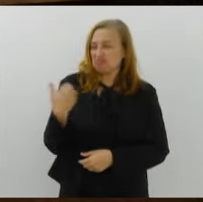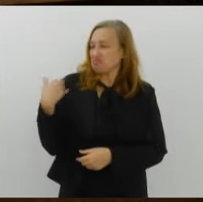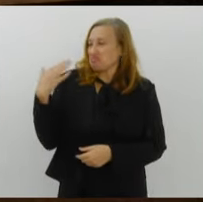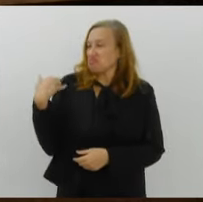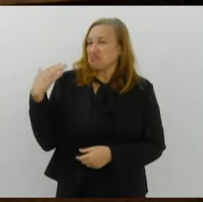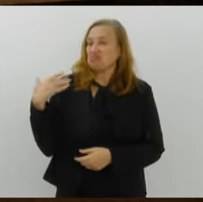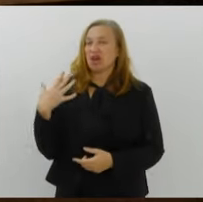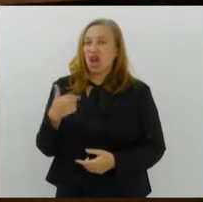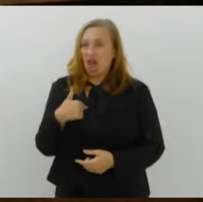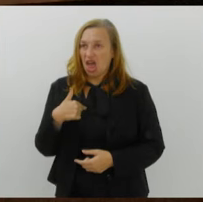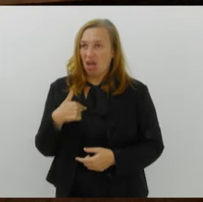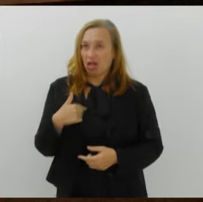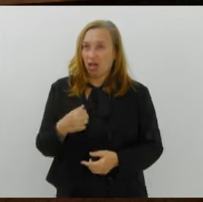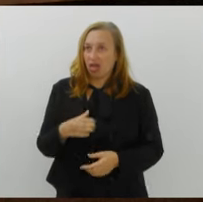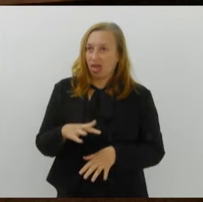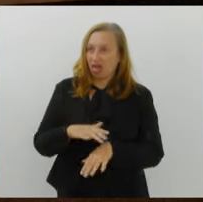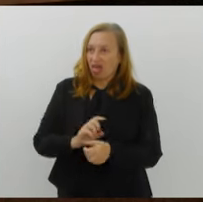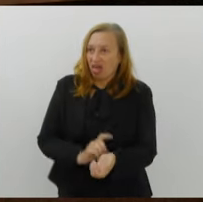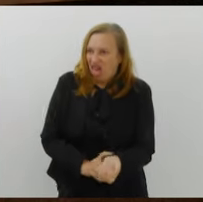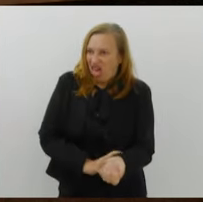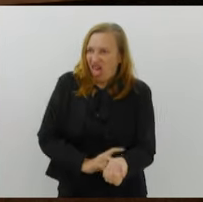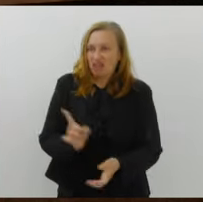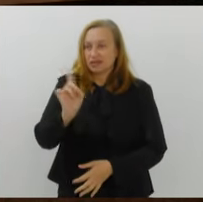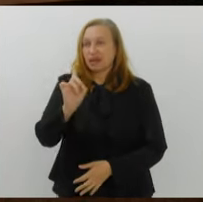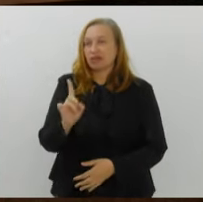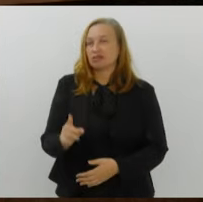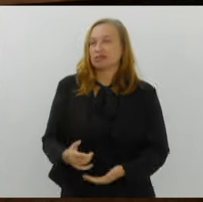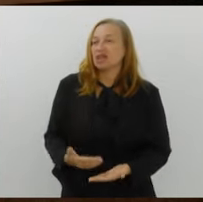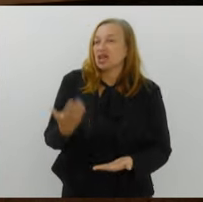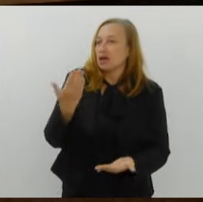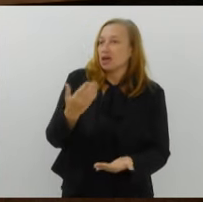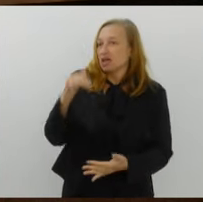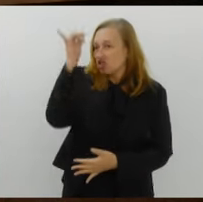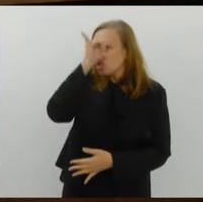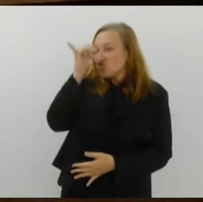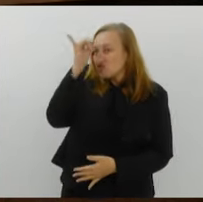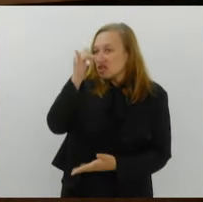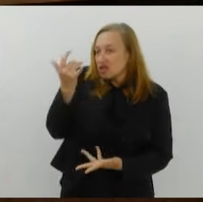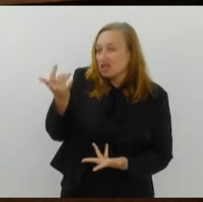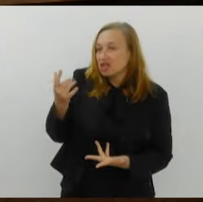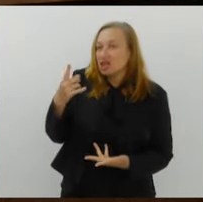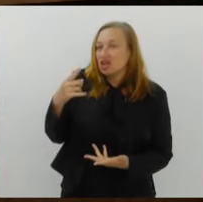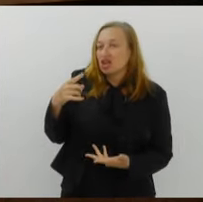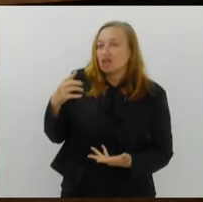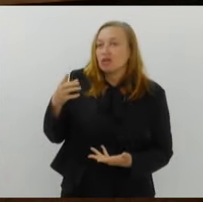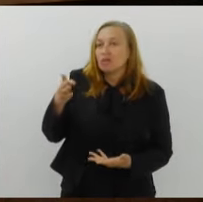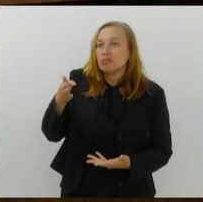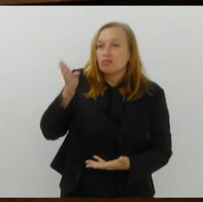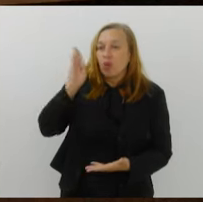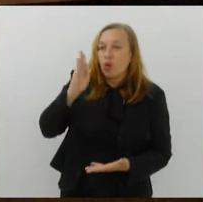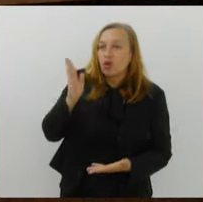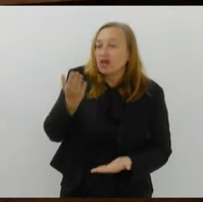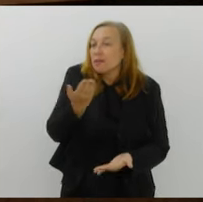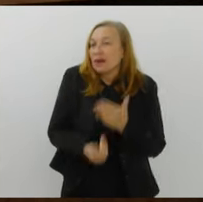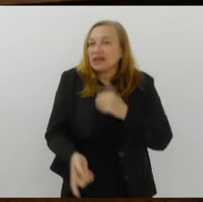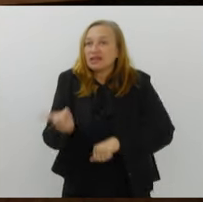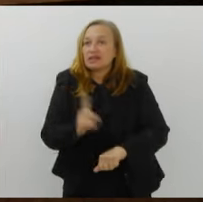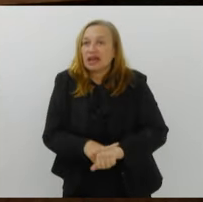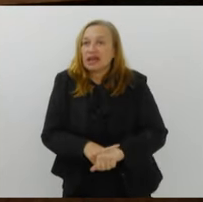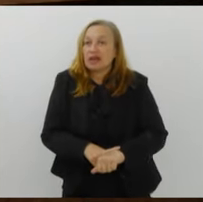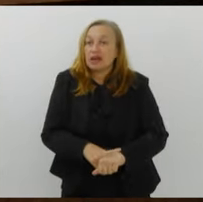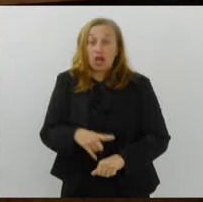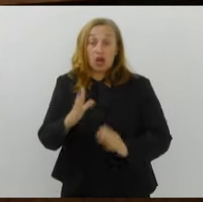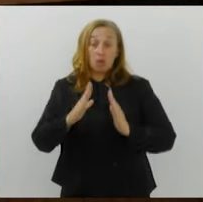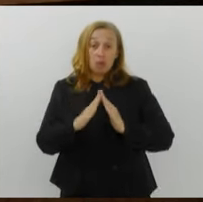tô cagando para esses bandos de idiota que perdem o tempo em vindo no meu Instagram me xingar. Porque eu moro no Rio de Janeiro, e aqui a parada,